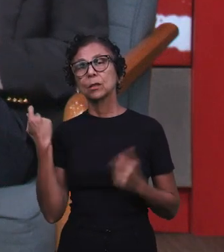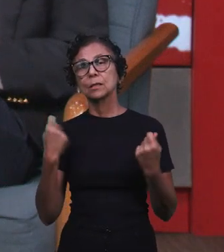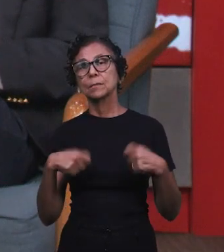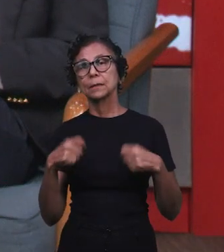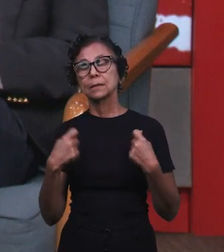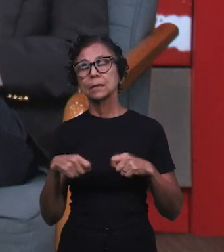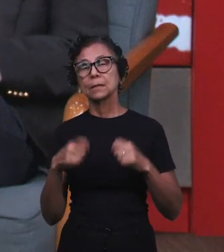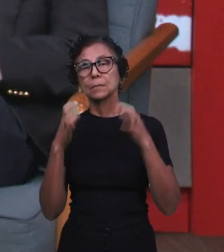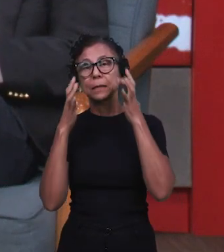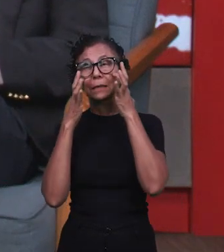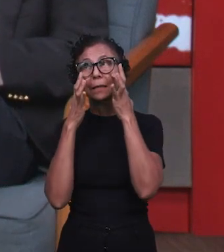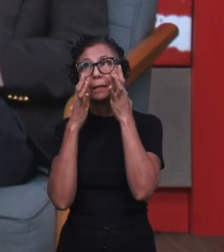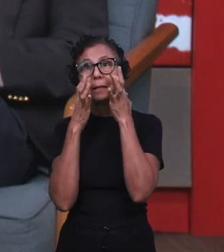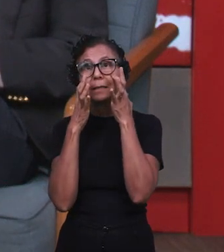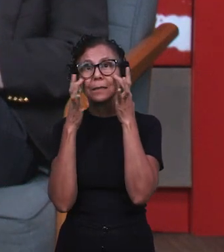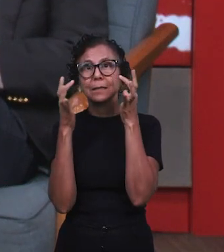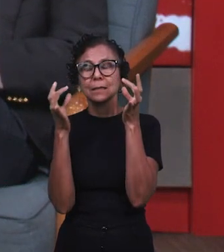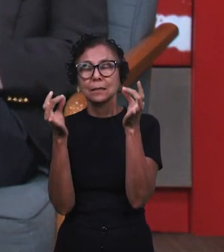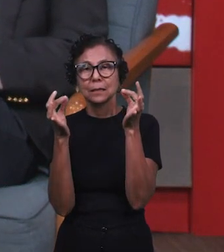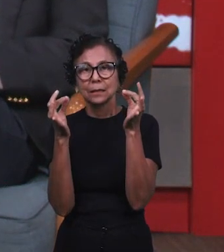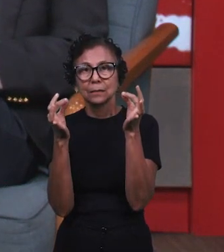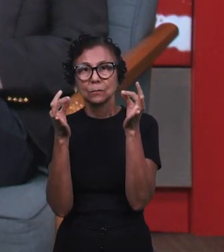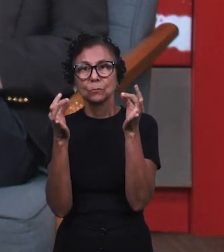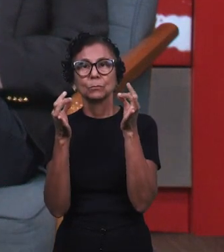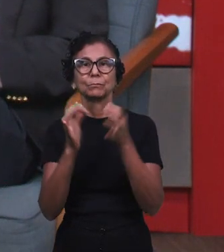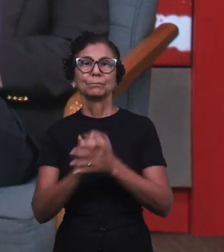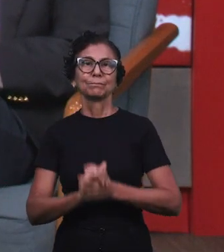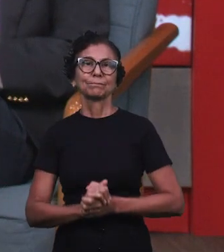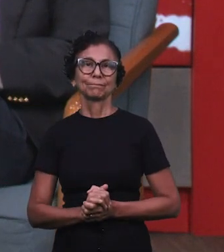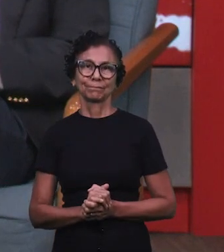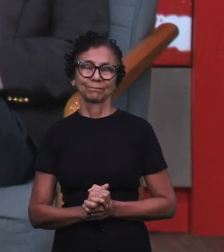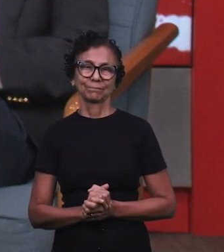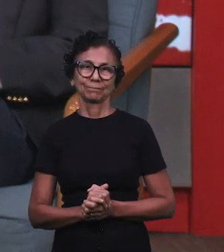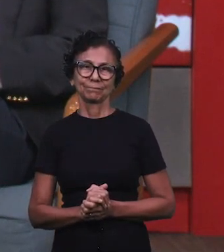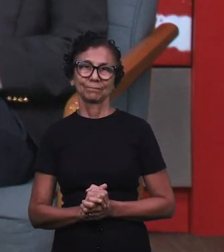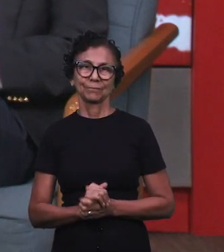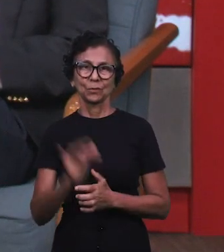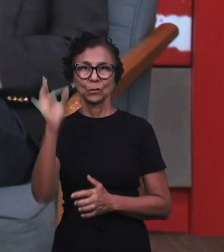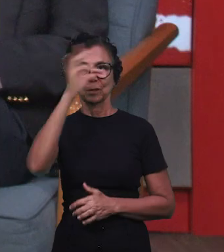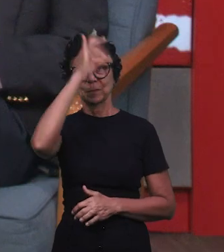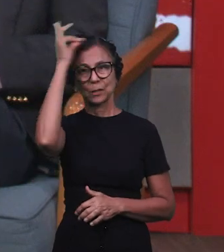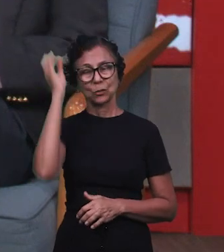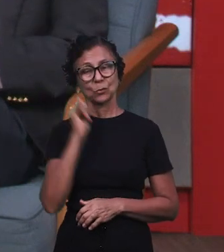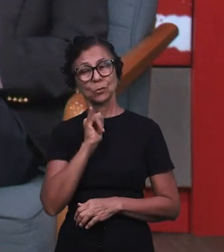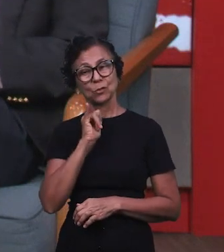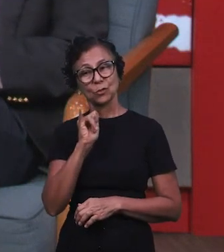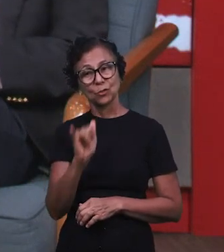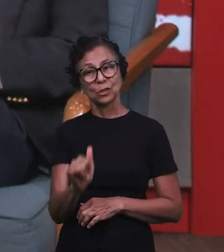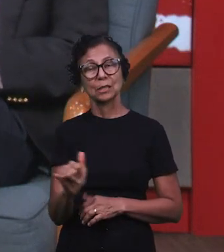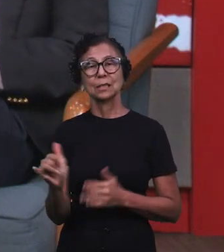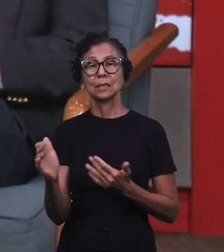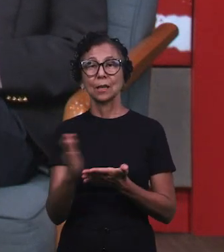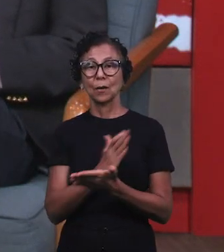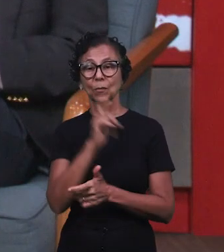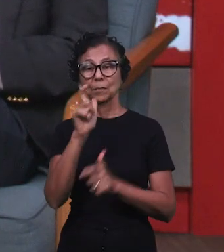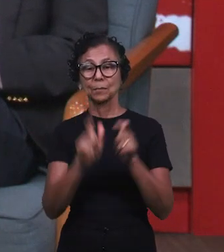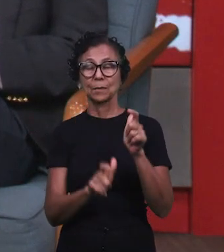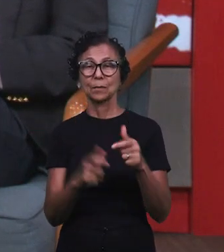ouvir, ter os ouvidos abertos, e alguns precisam receber a